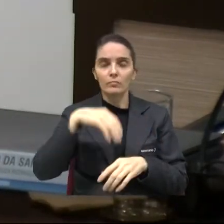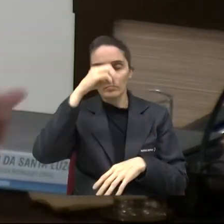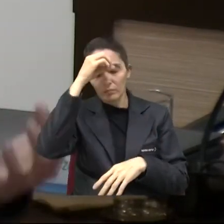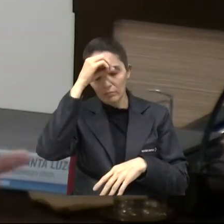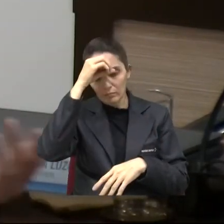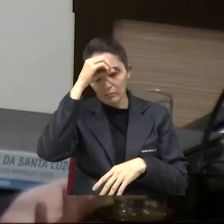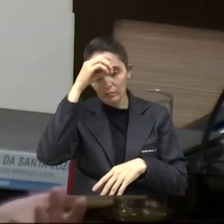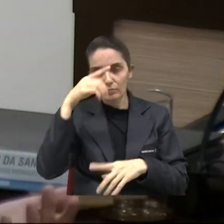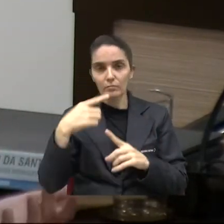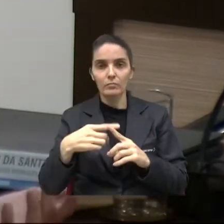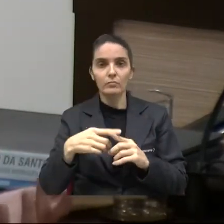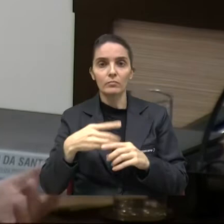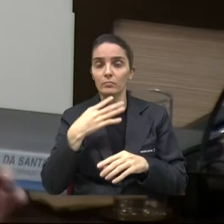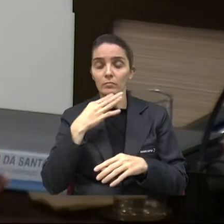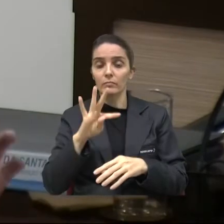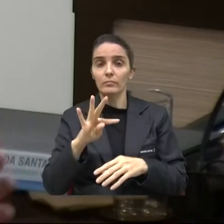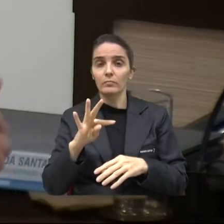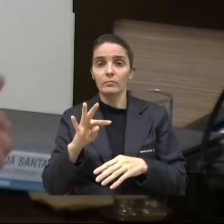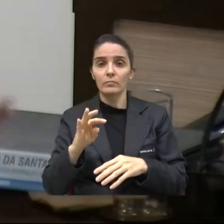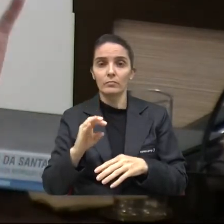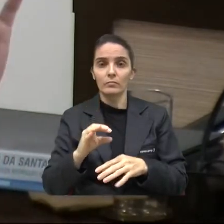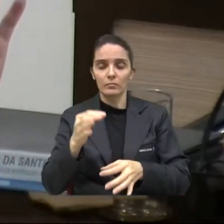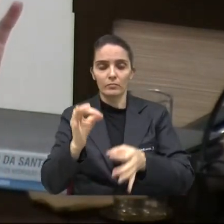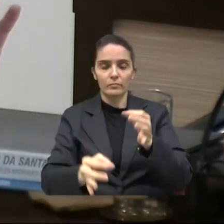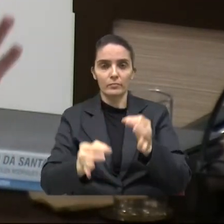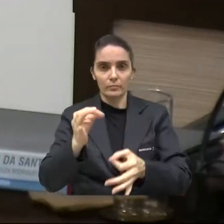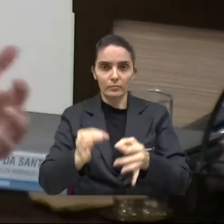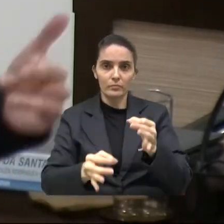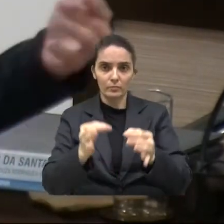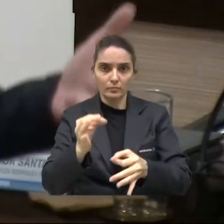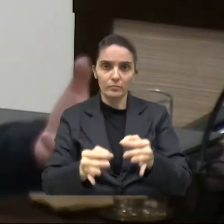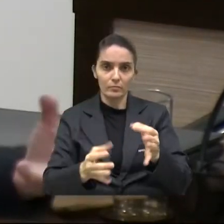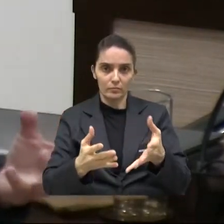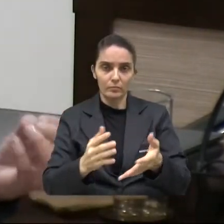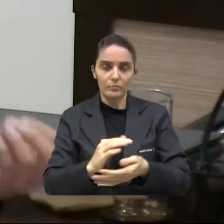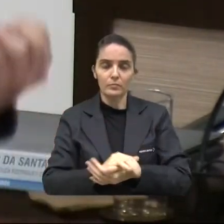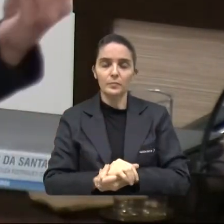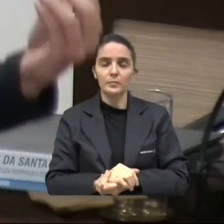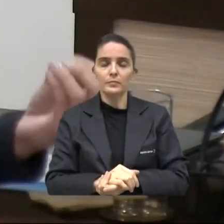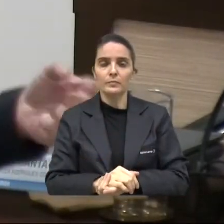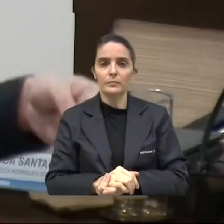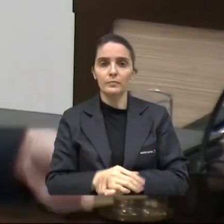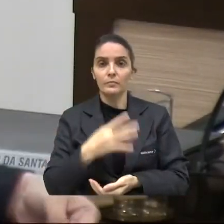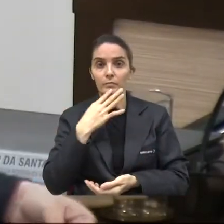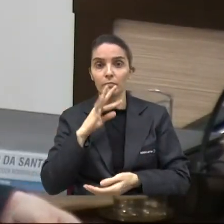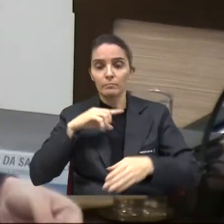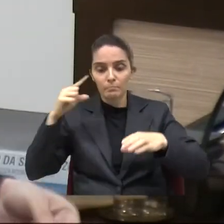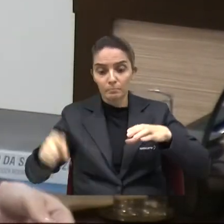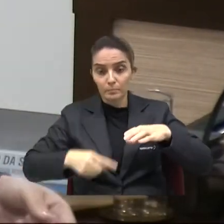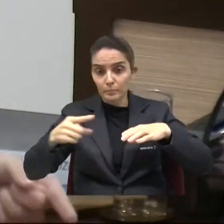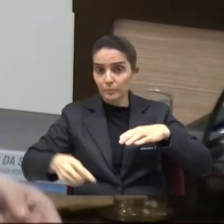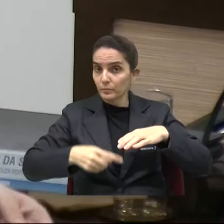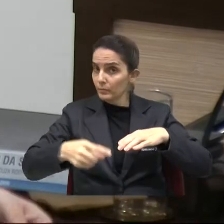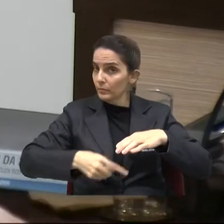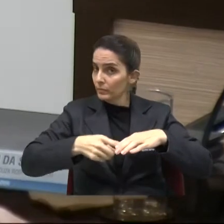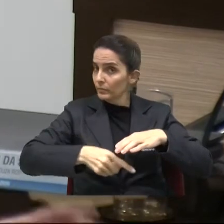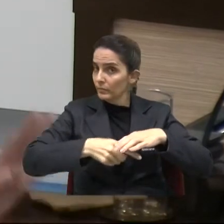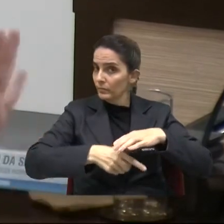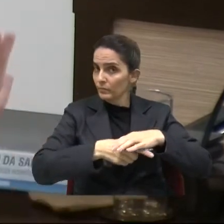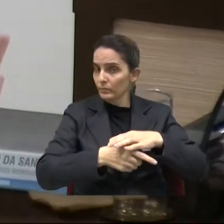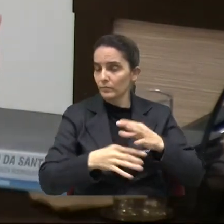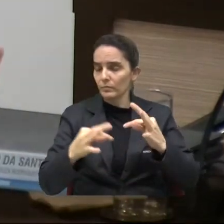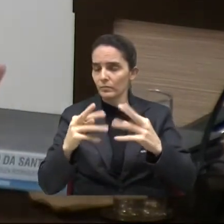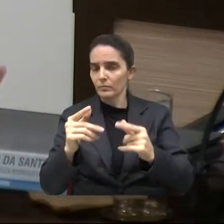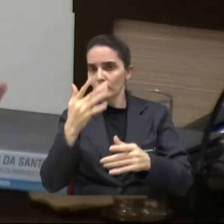de desconhecer a técnica jurídica, então, desconhecer a fundo a problemática que passam essas